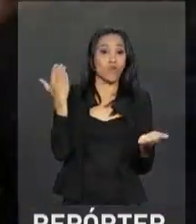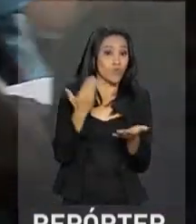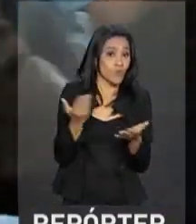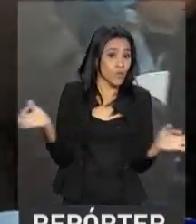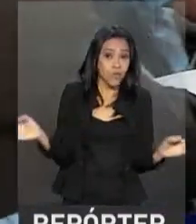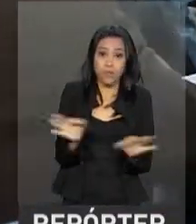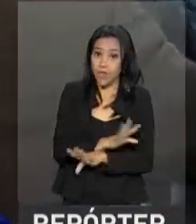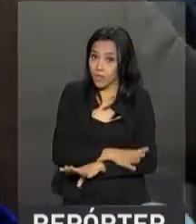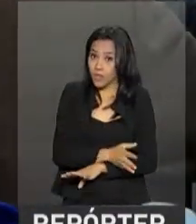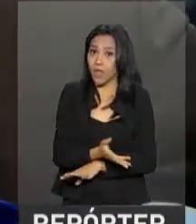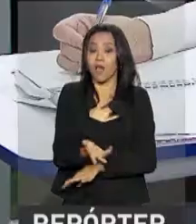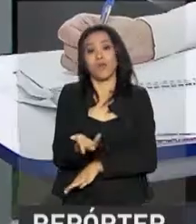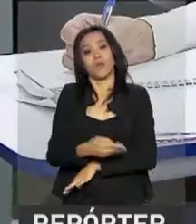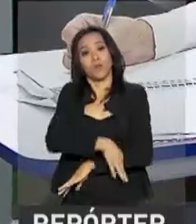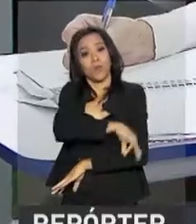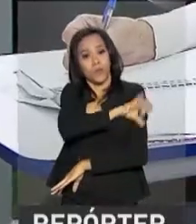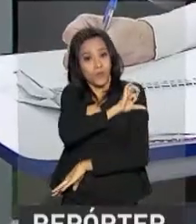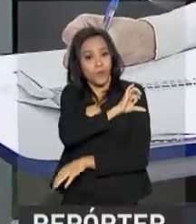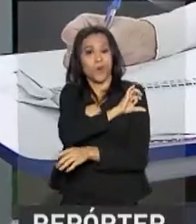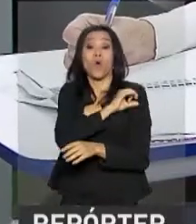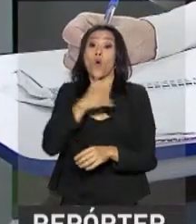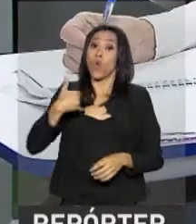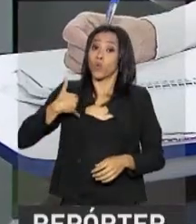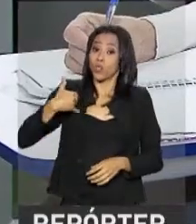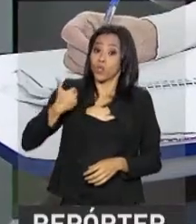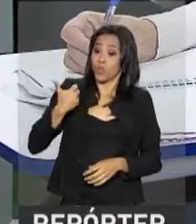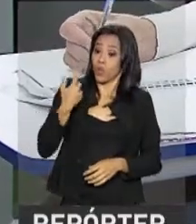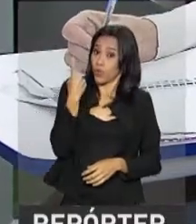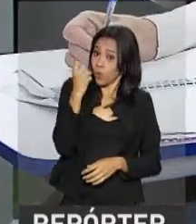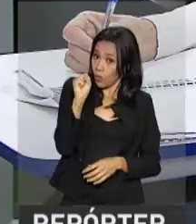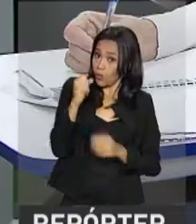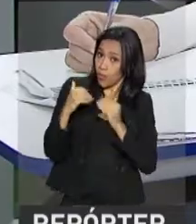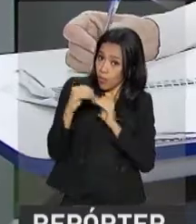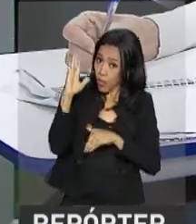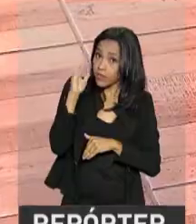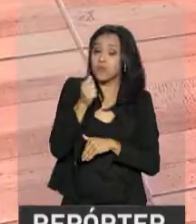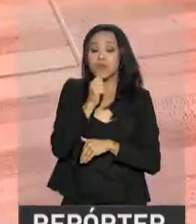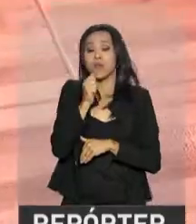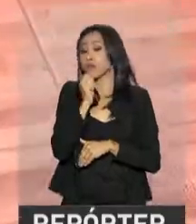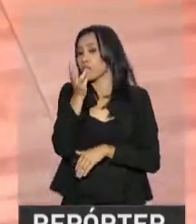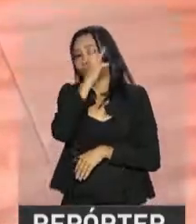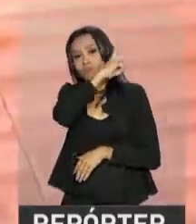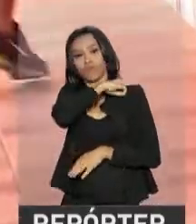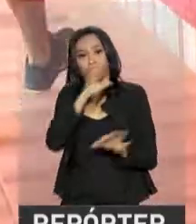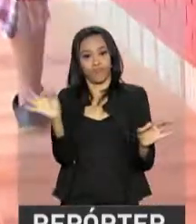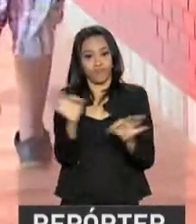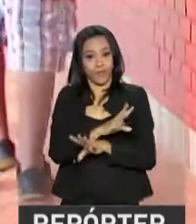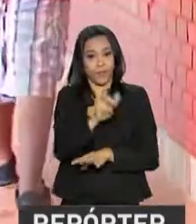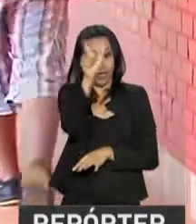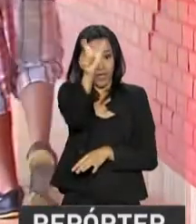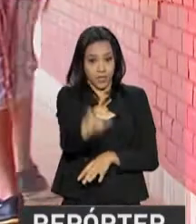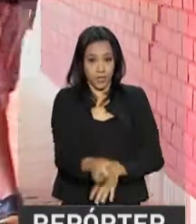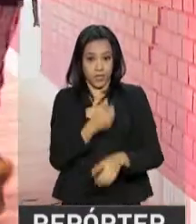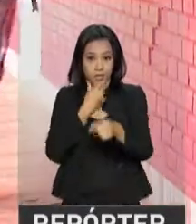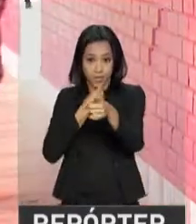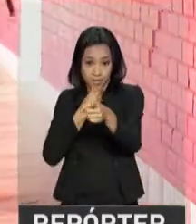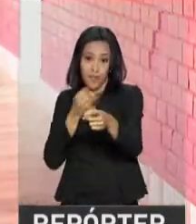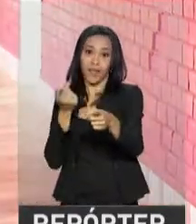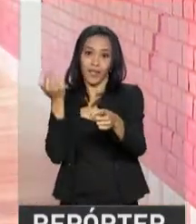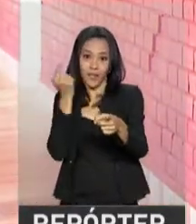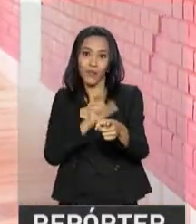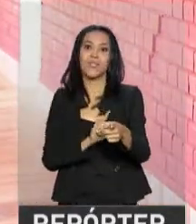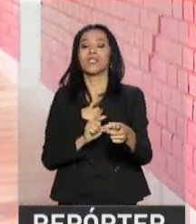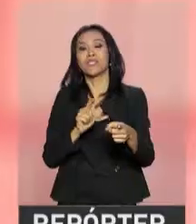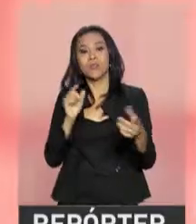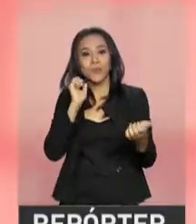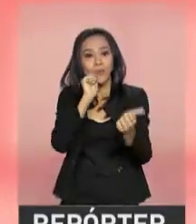ou com 18 anos ou mais e que não concluíram o ensino médio o para atleta luciano diz que encontrou